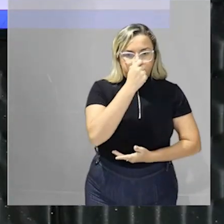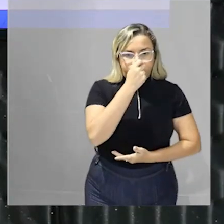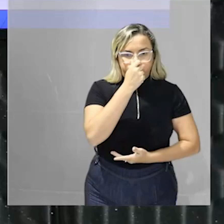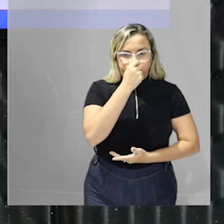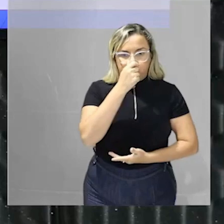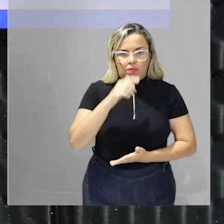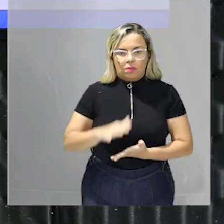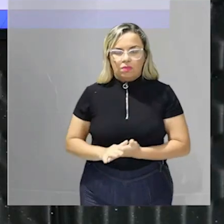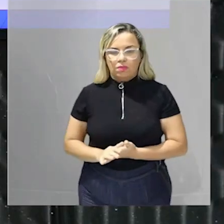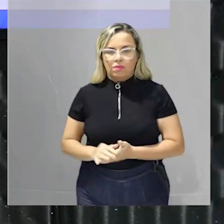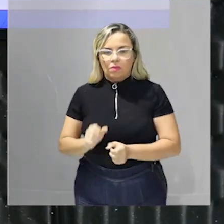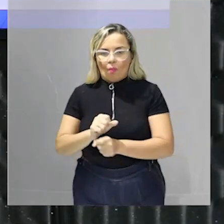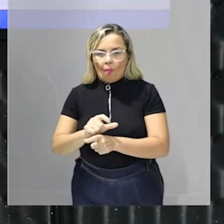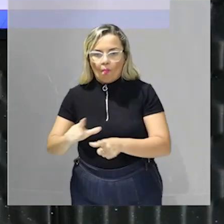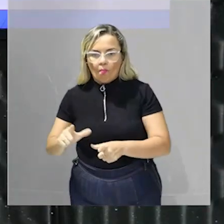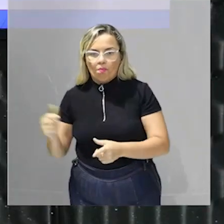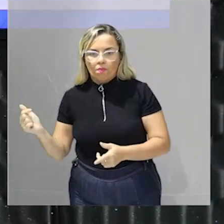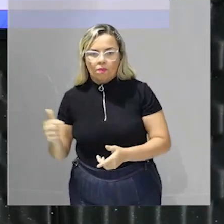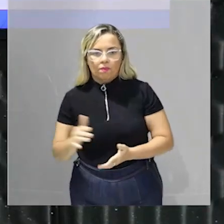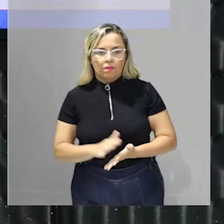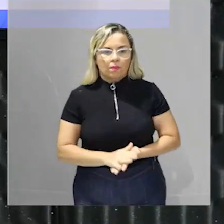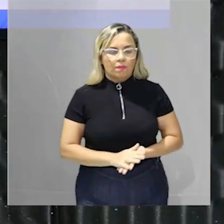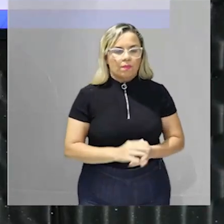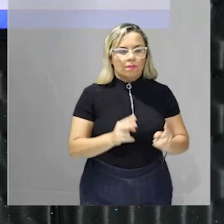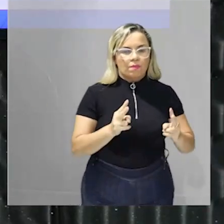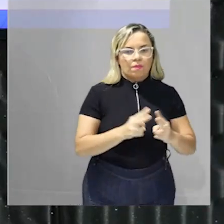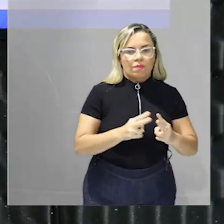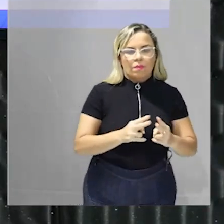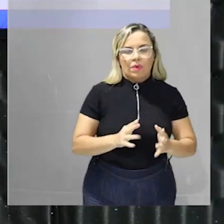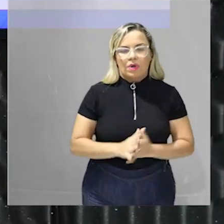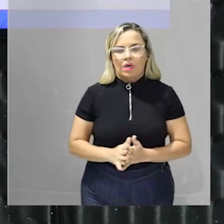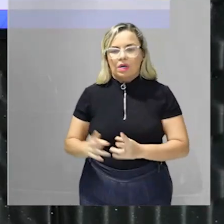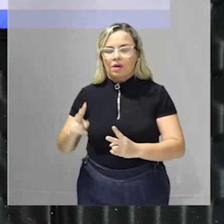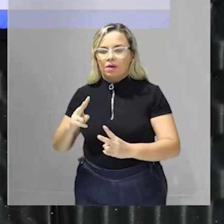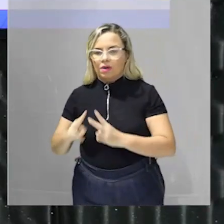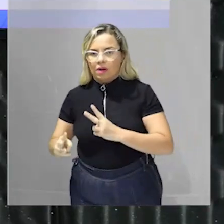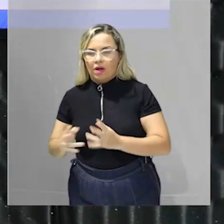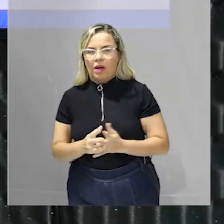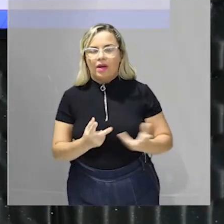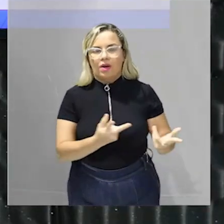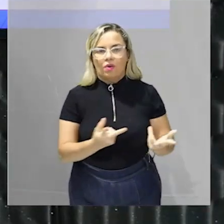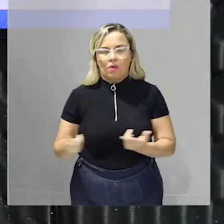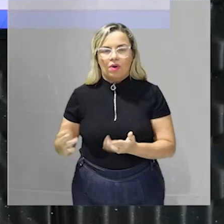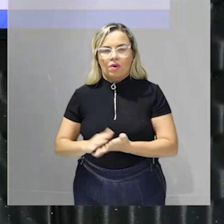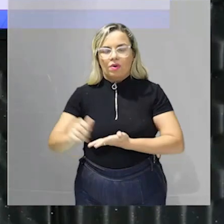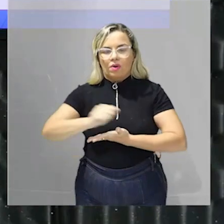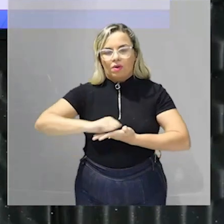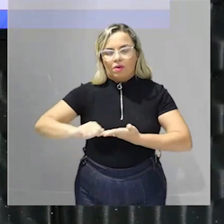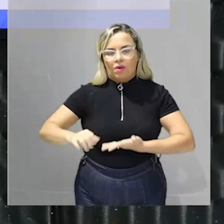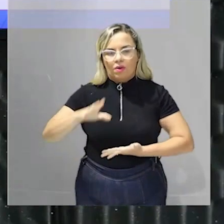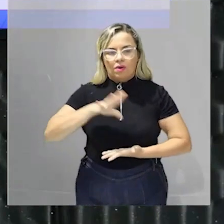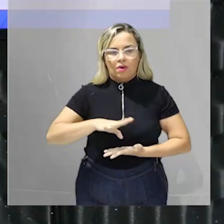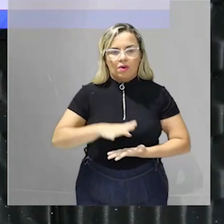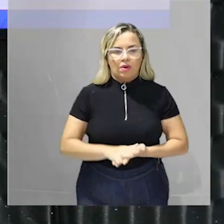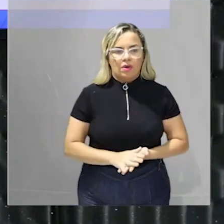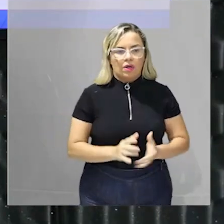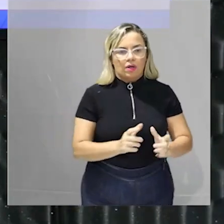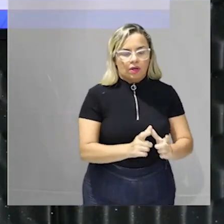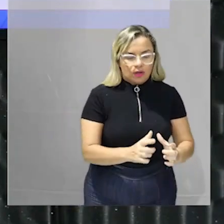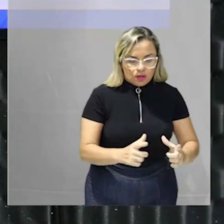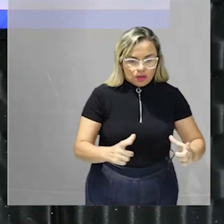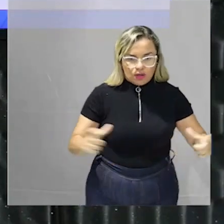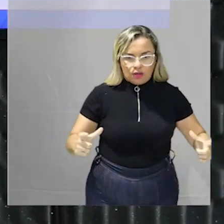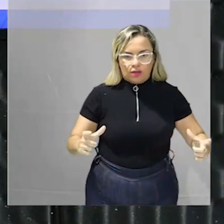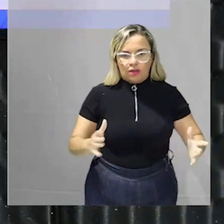Par, par. Ímpar, ímpar. Da mesma forma como escreve em português, se escreve em espanhol. Grande,